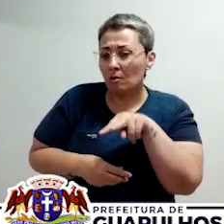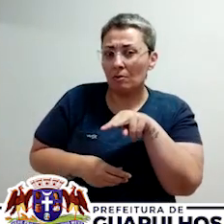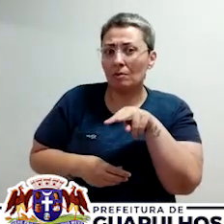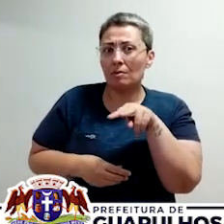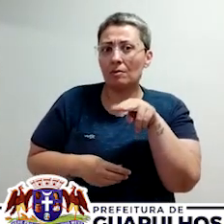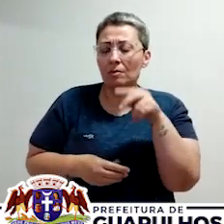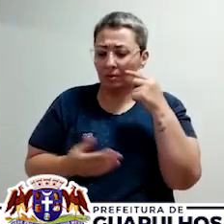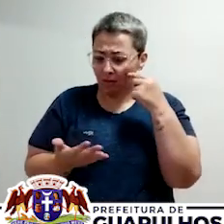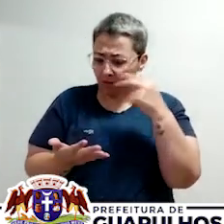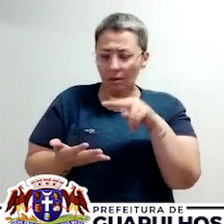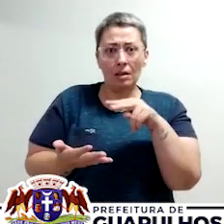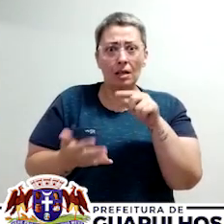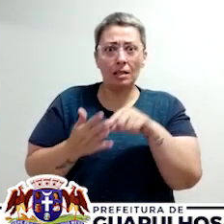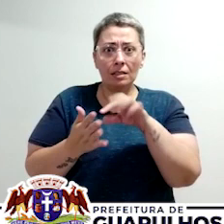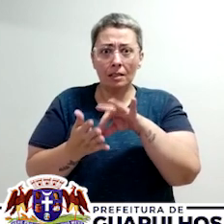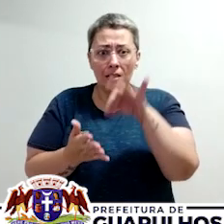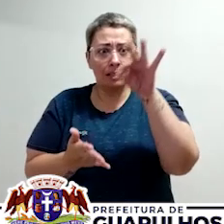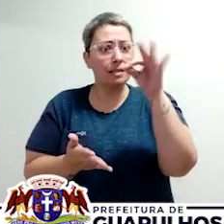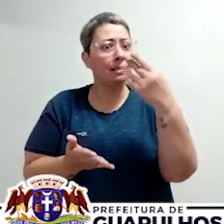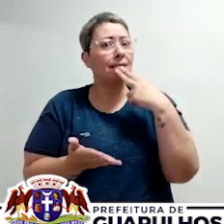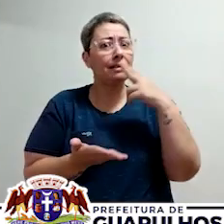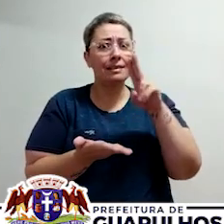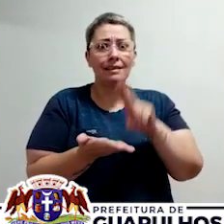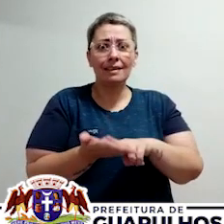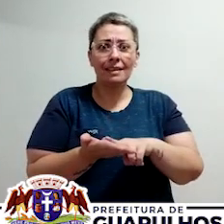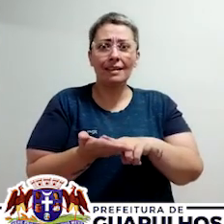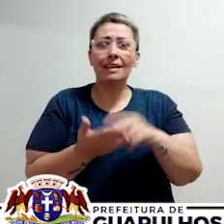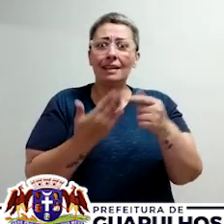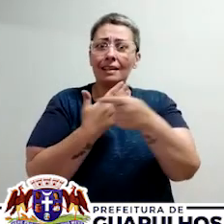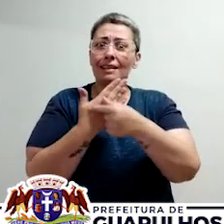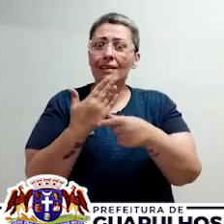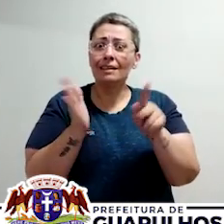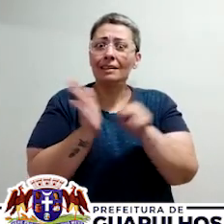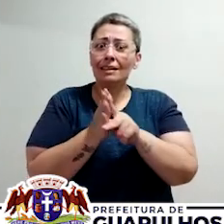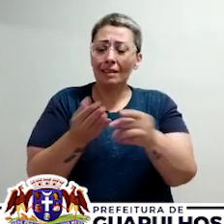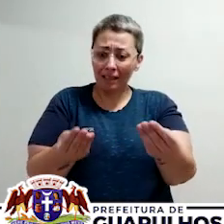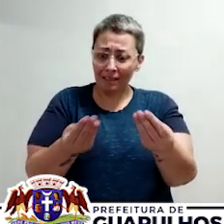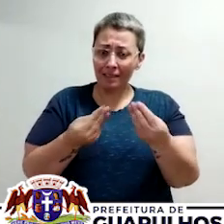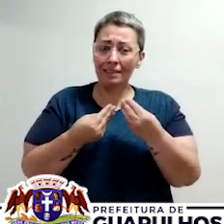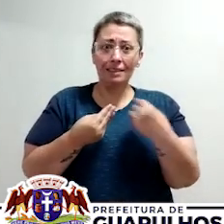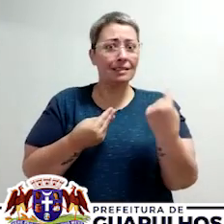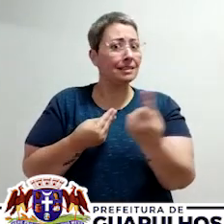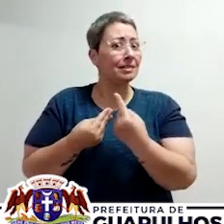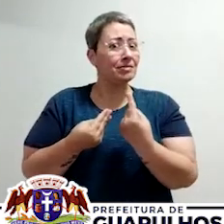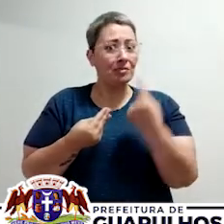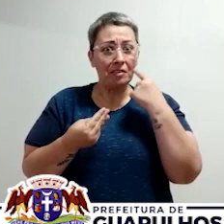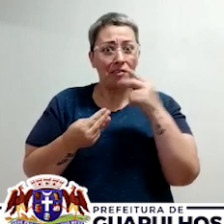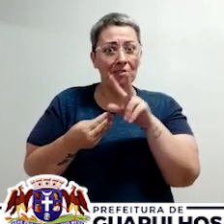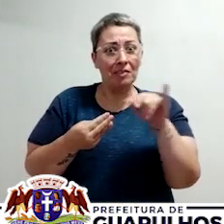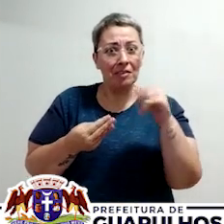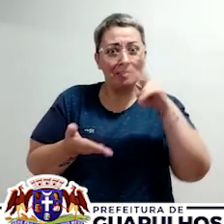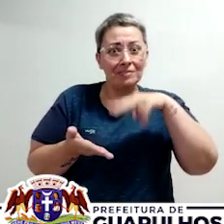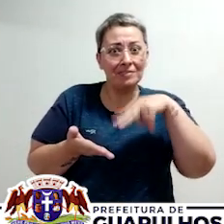Olha só! Aqui nós temos a carta de Ligia Bojunga pra gente.